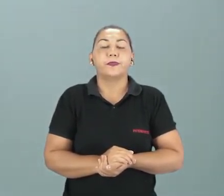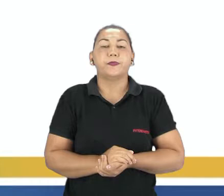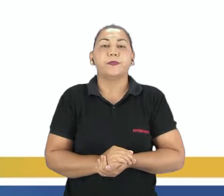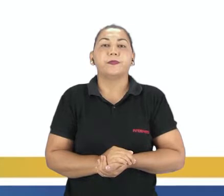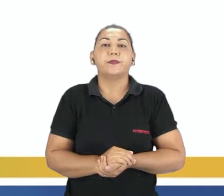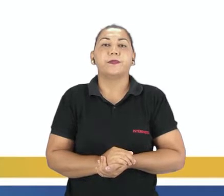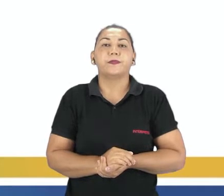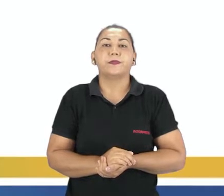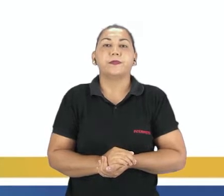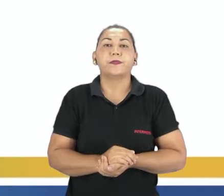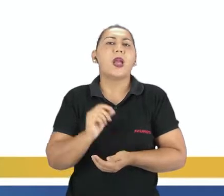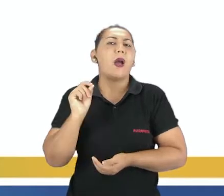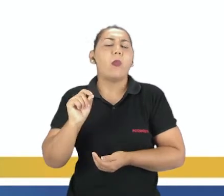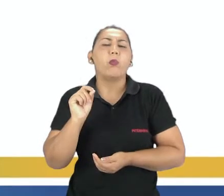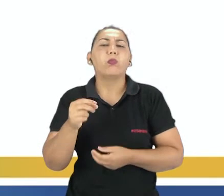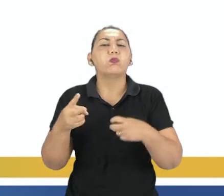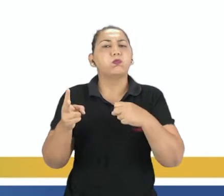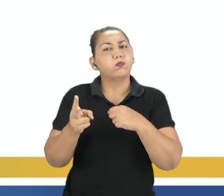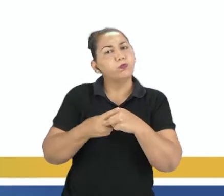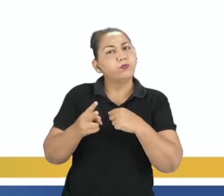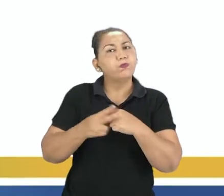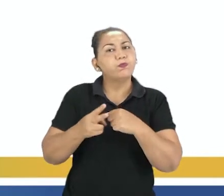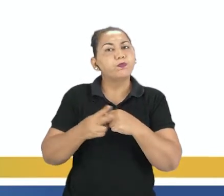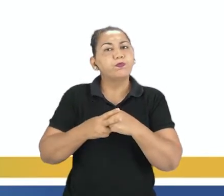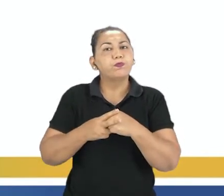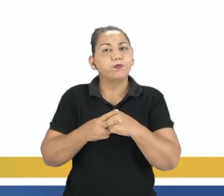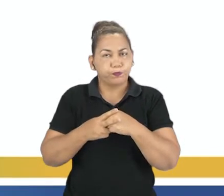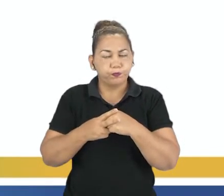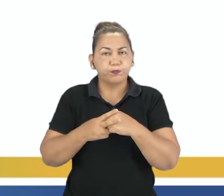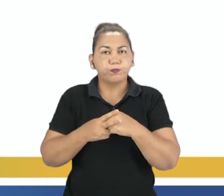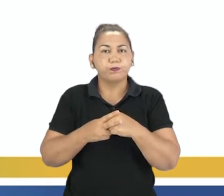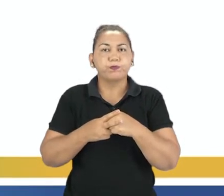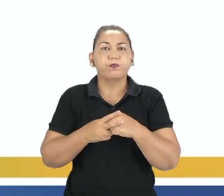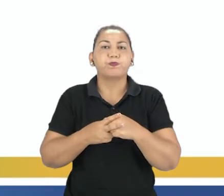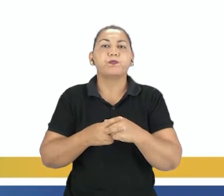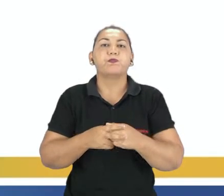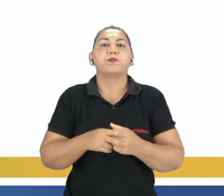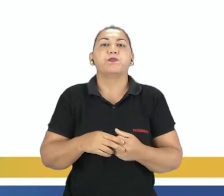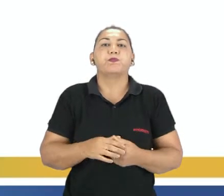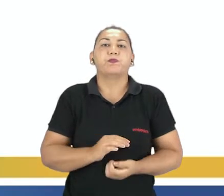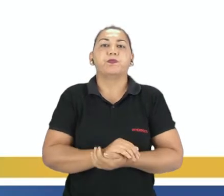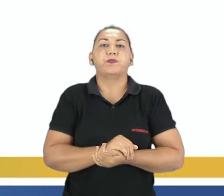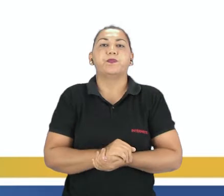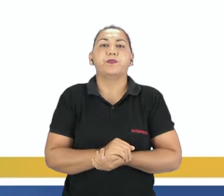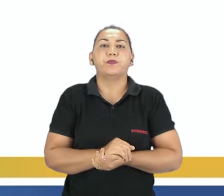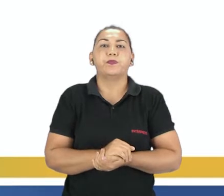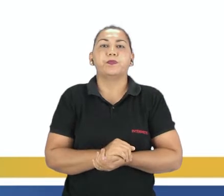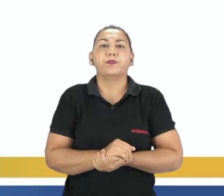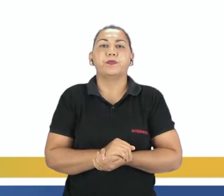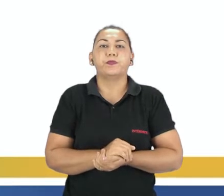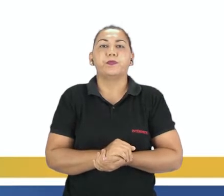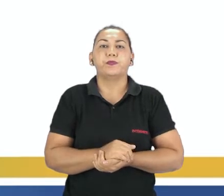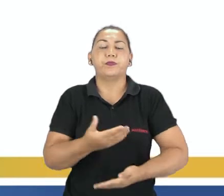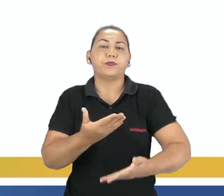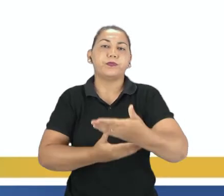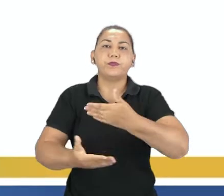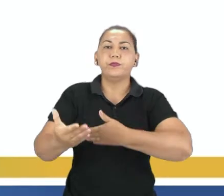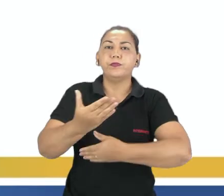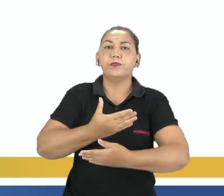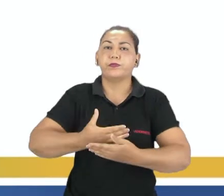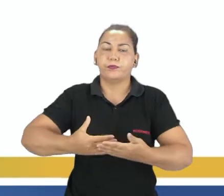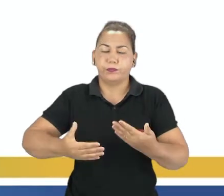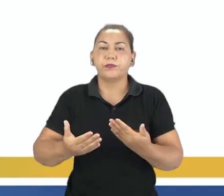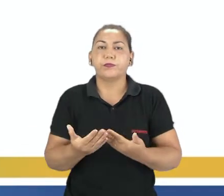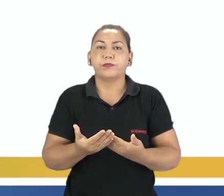O que é concordância verbal? Concordância verbal é a relação estabelecida de forma harmônica entre